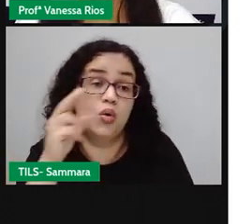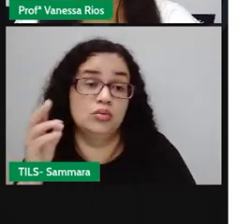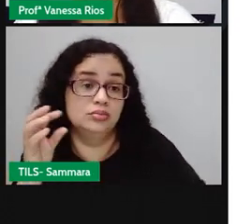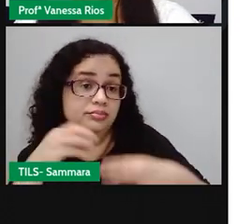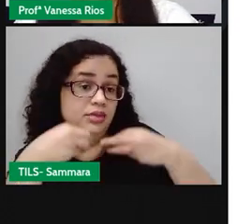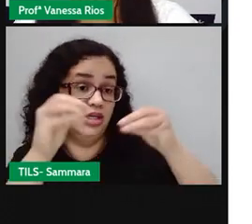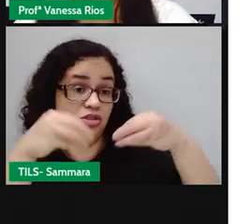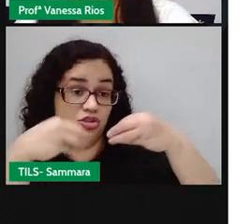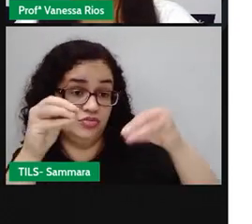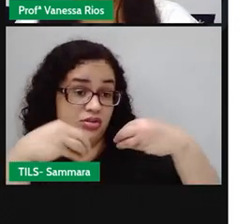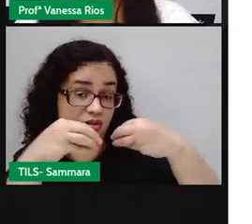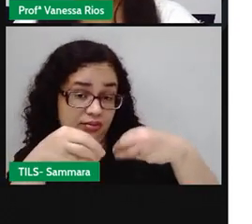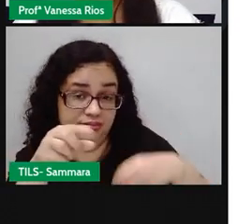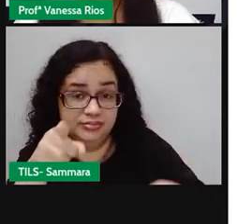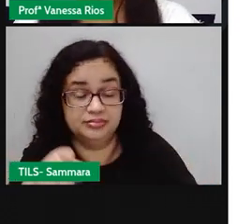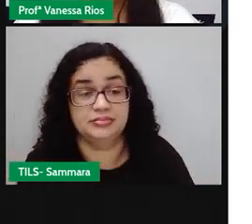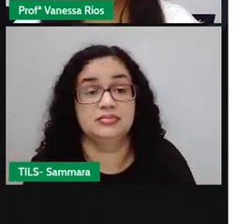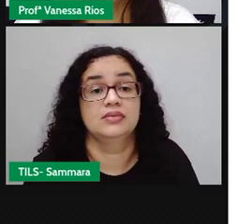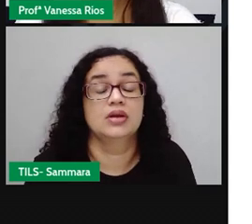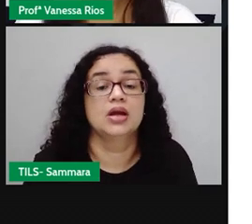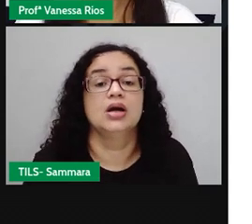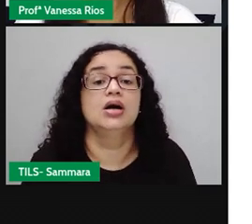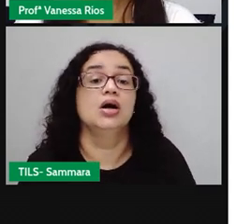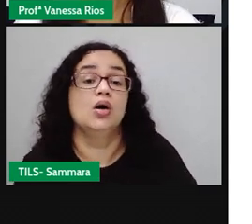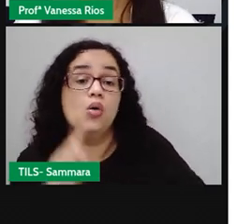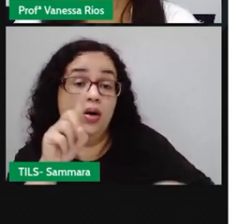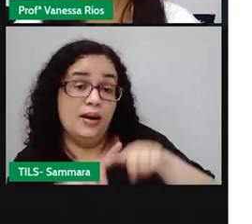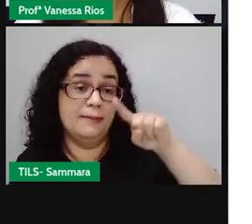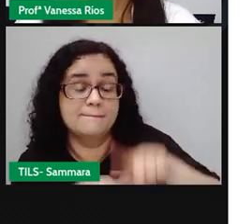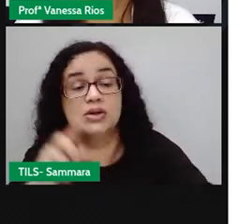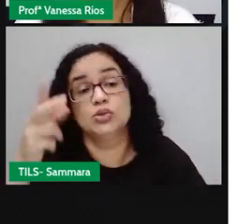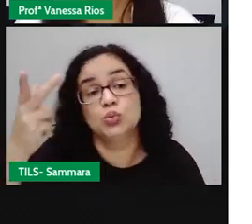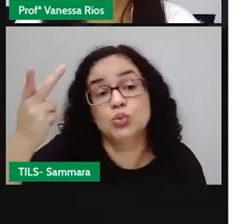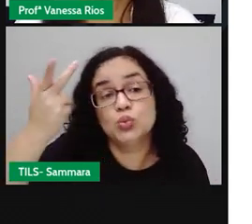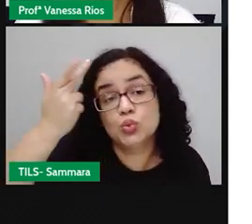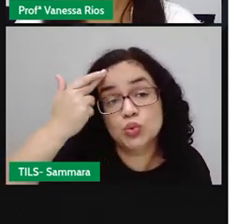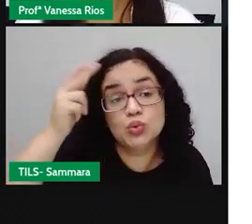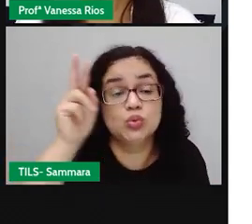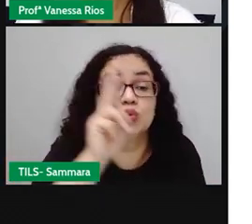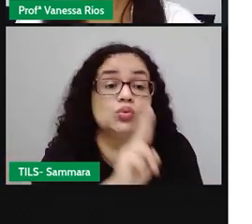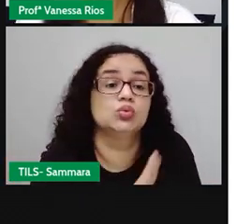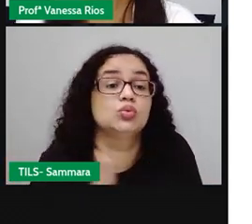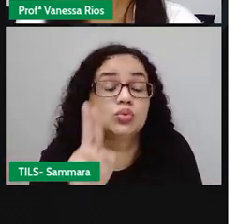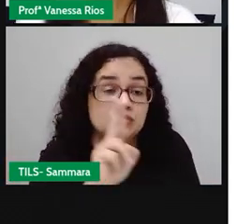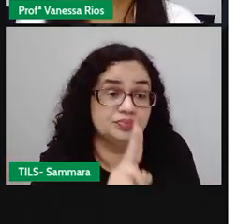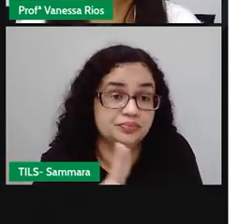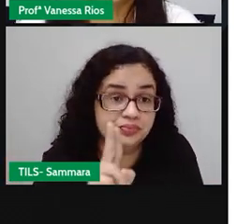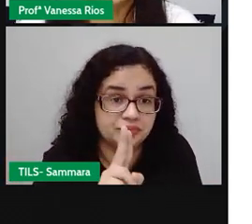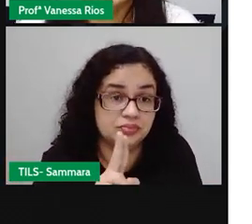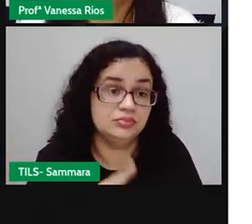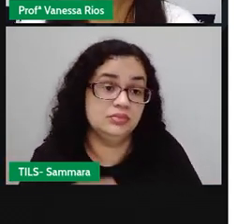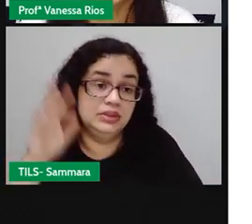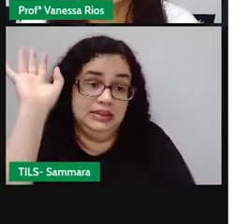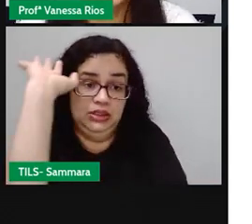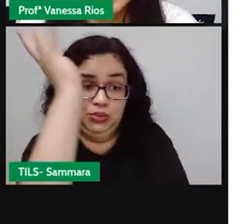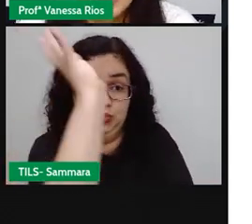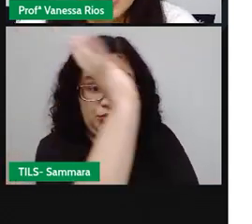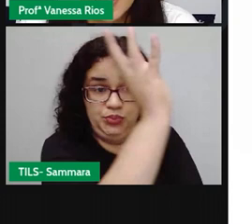ser artificiais. Os materiais naturais são aqueles que estão aí sendo oferecidos